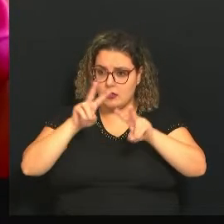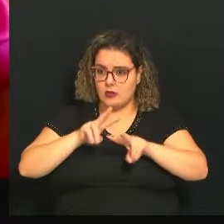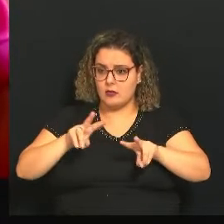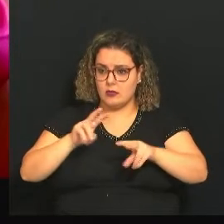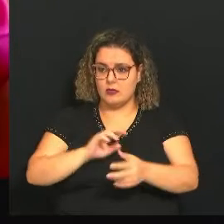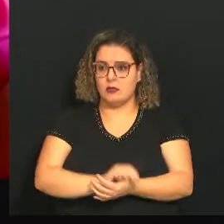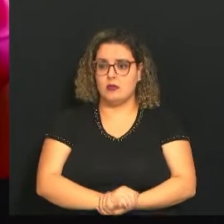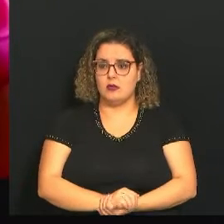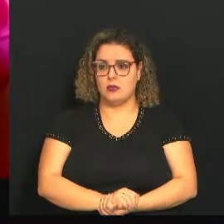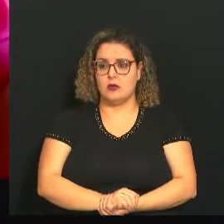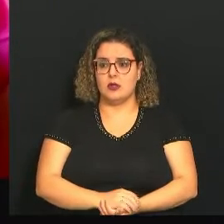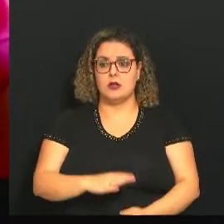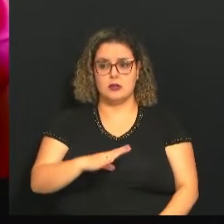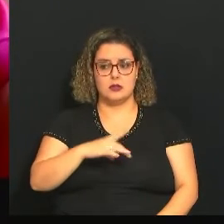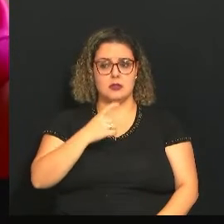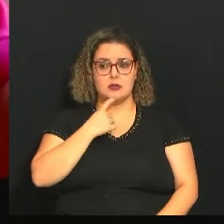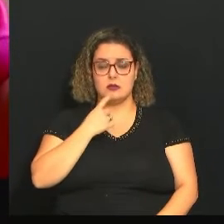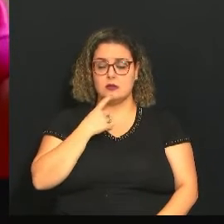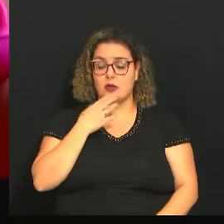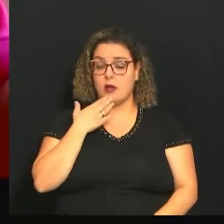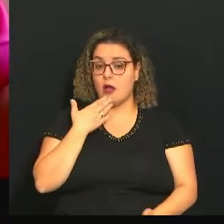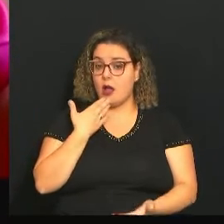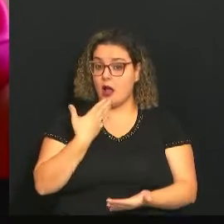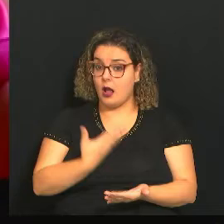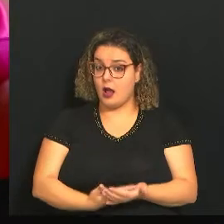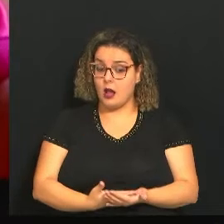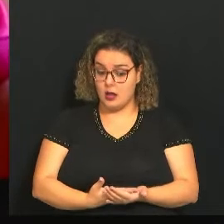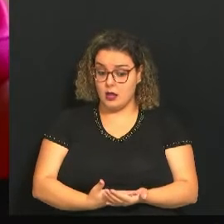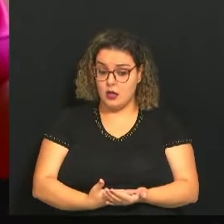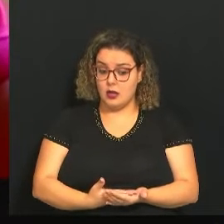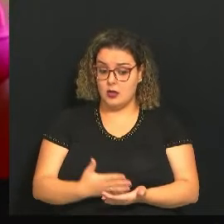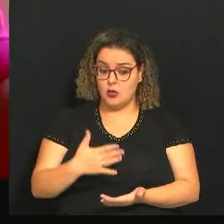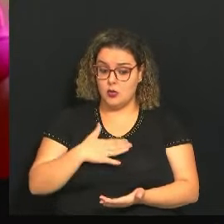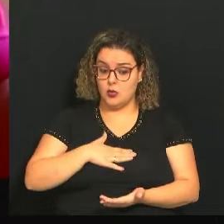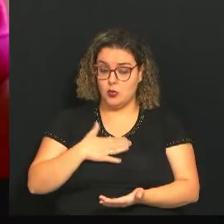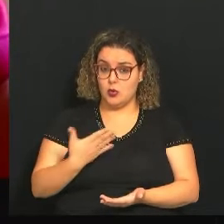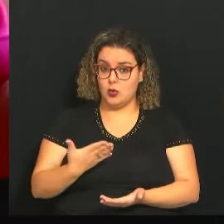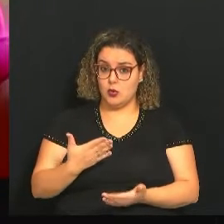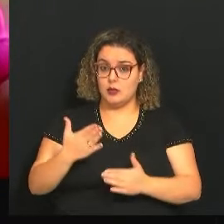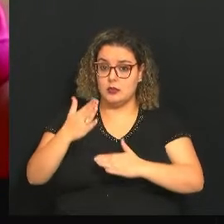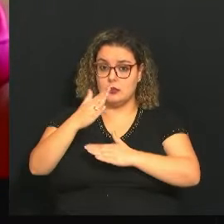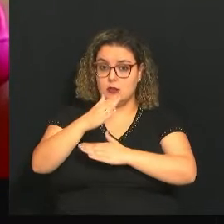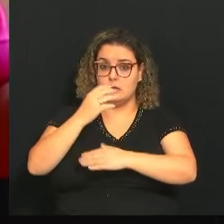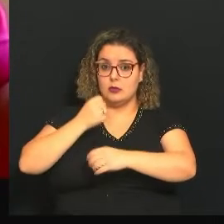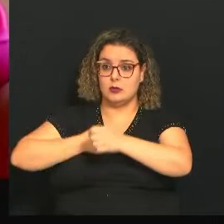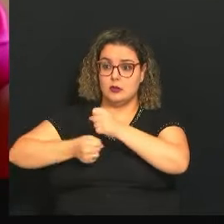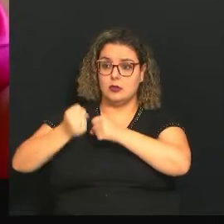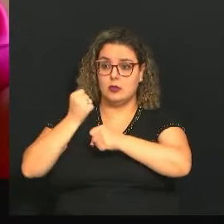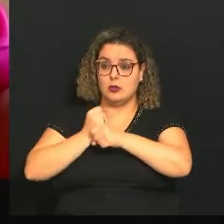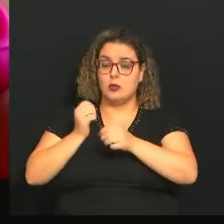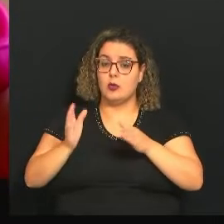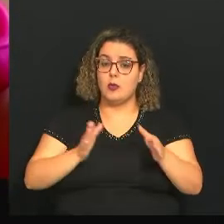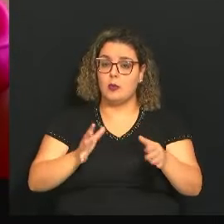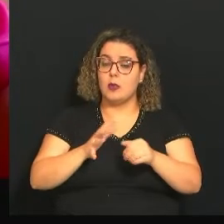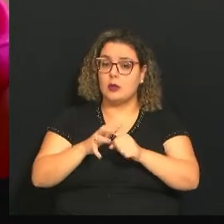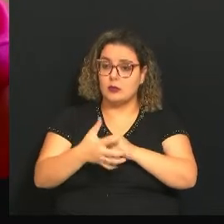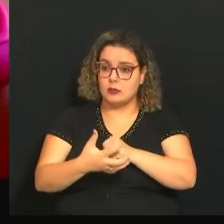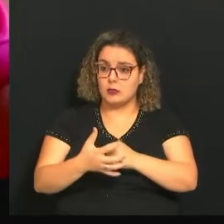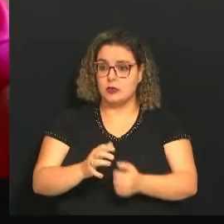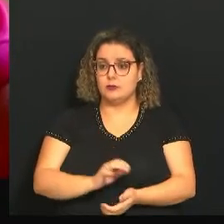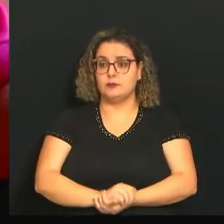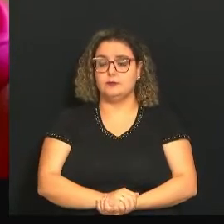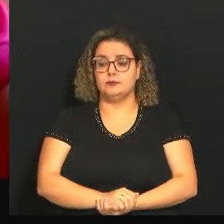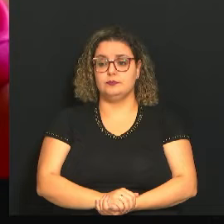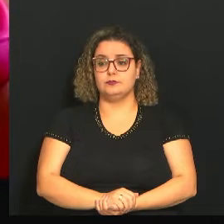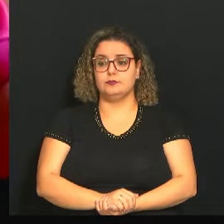caso de Campinas, é assustador, né? Porque eu lembro que eu tive na Câmara no ano passado, aqui em plena pandemia, que era